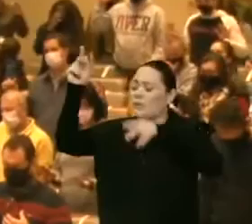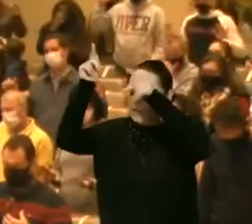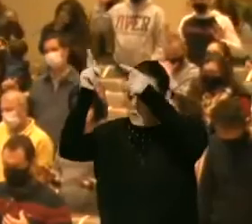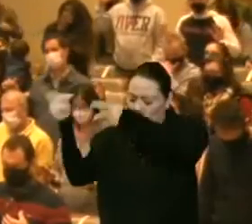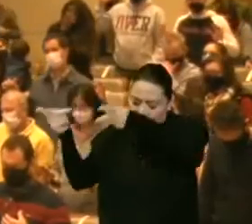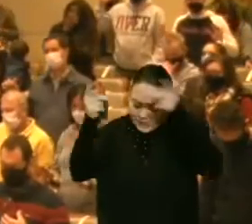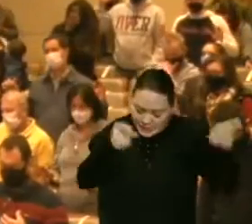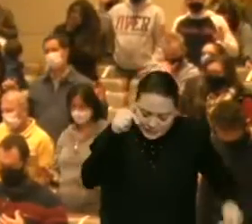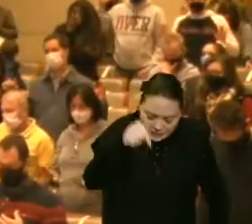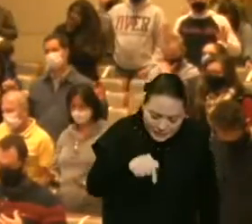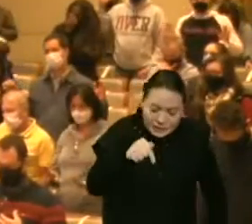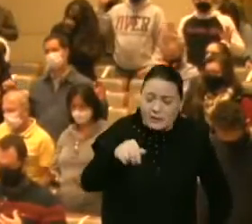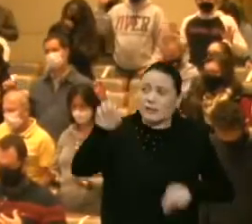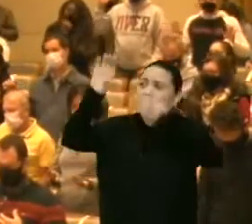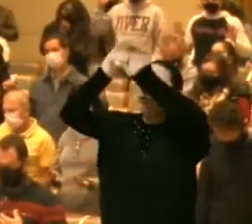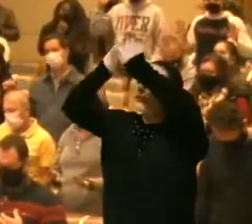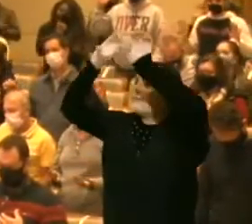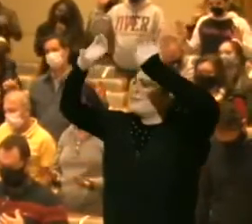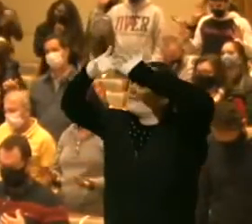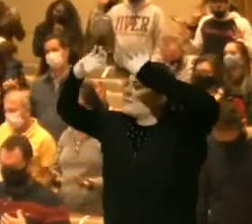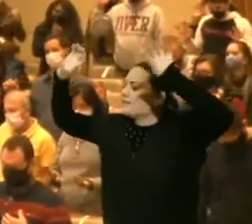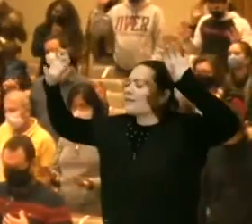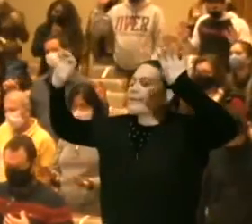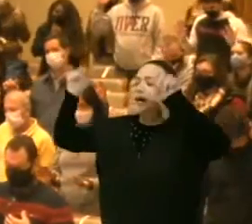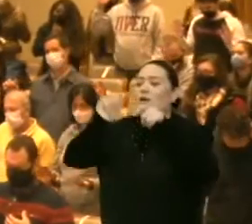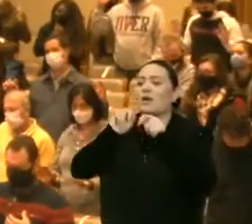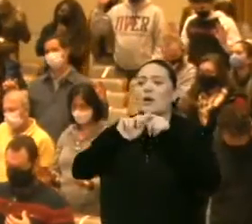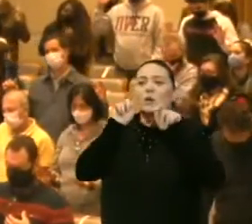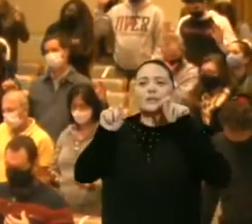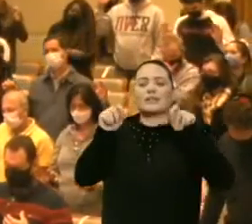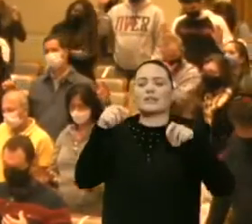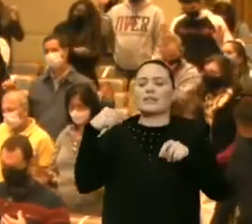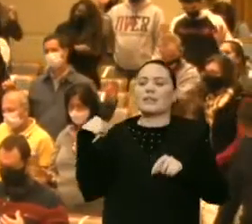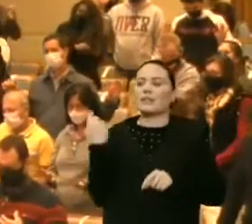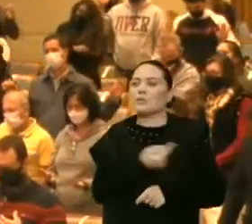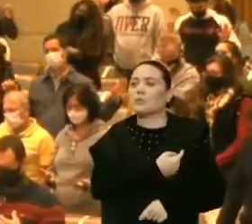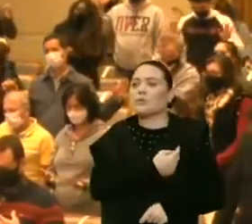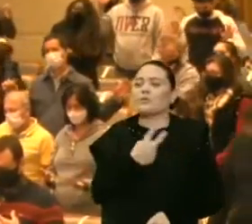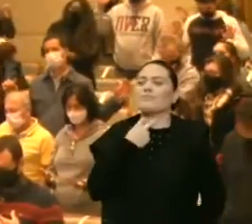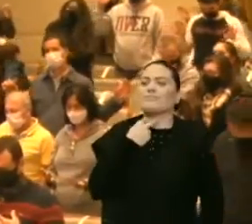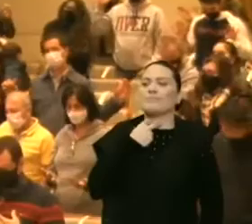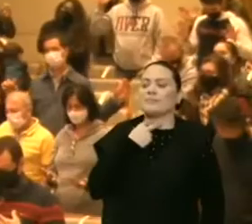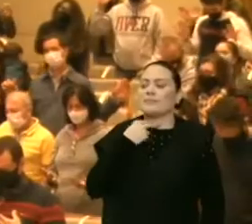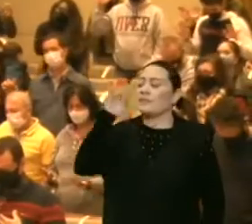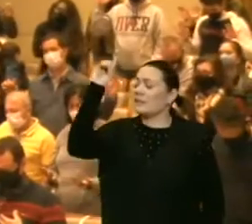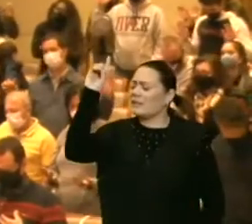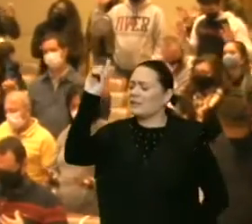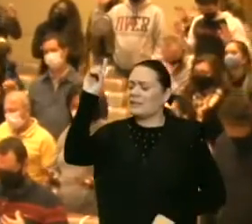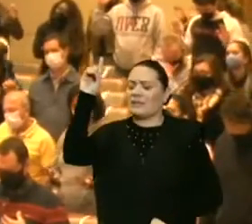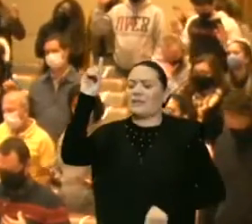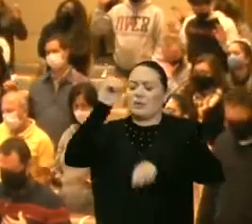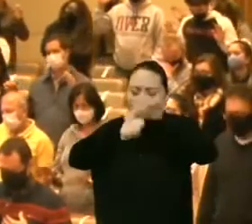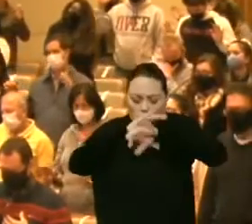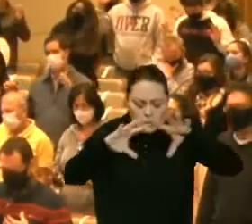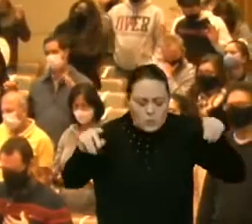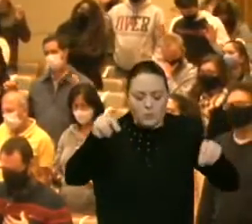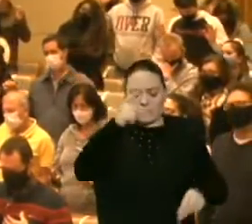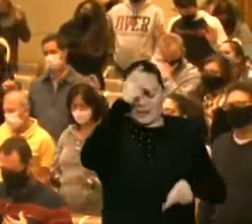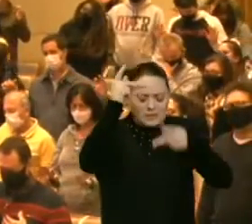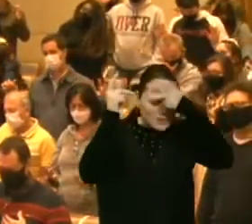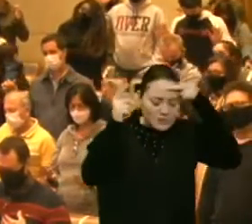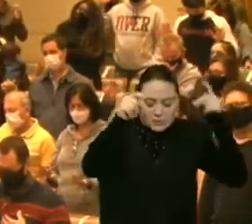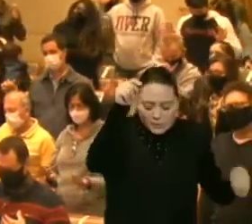assim, abre os céus, faz o que não podemos fazer, cura pessoas hoje neste